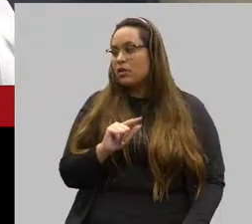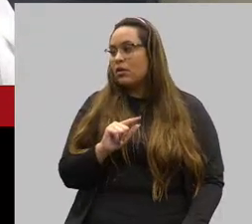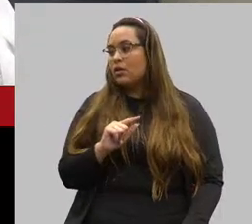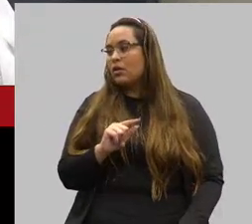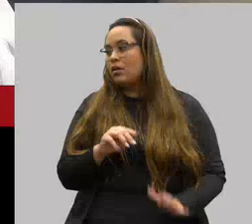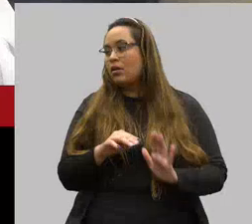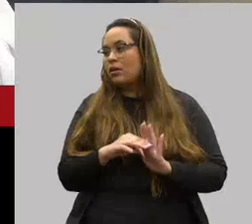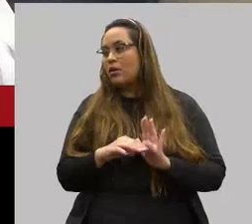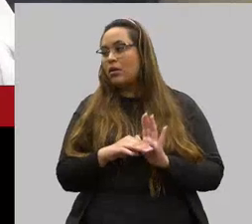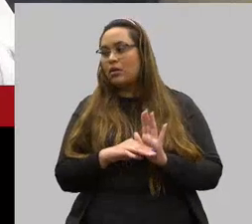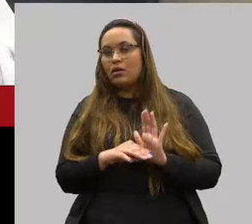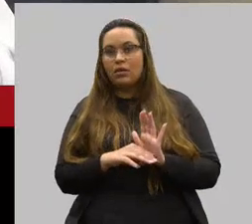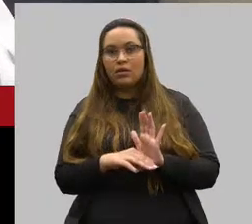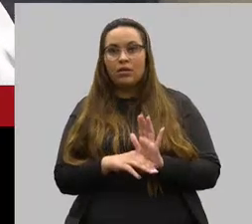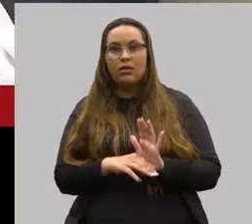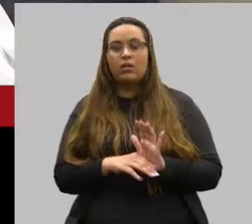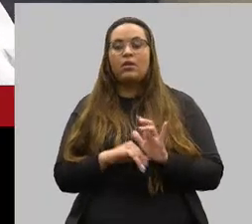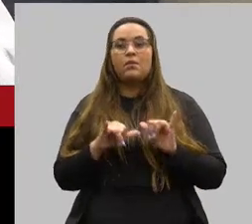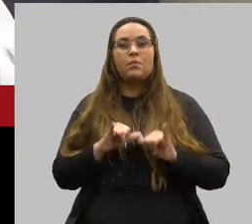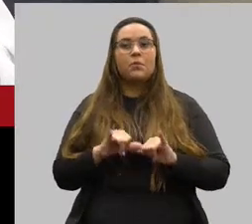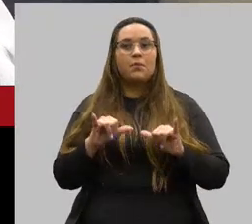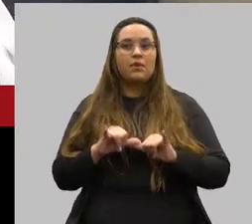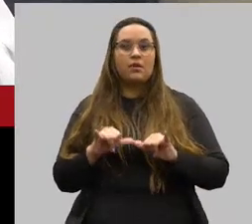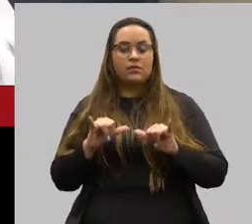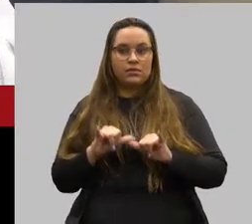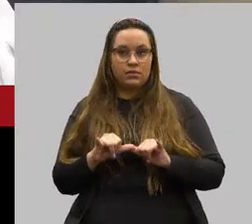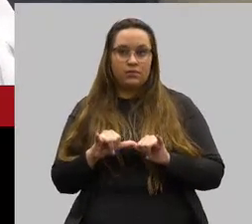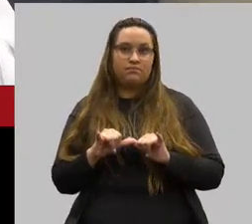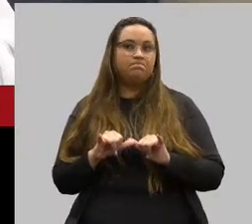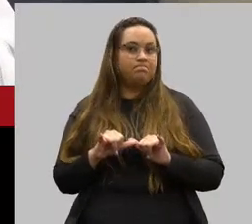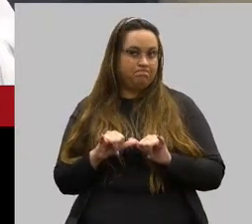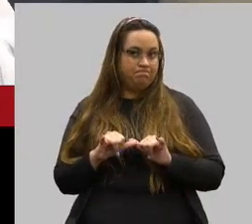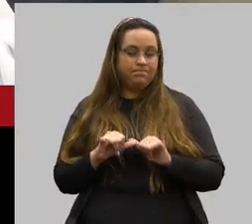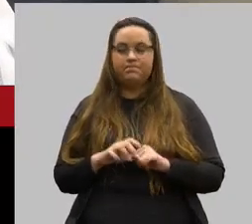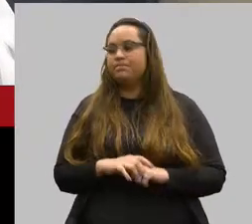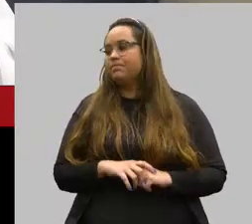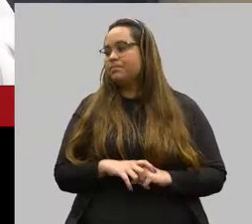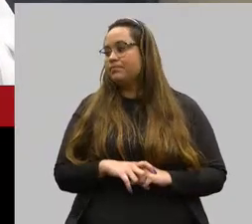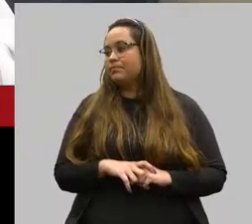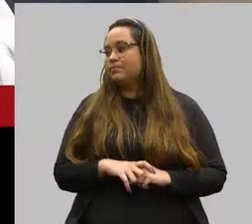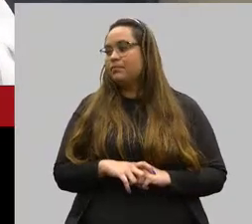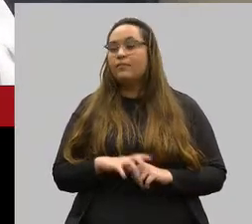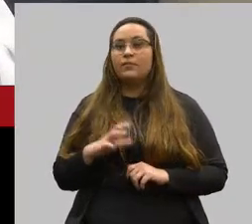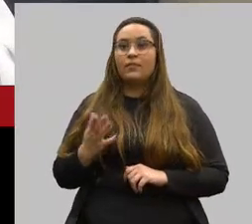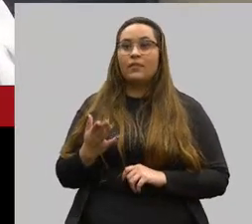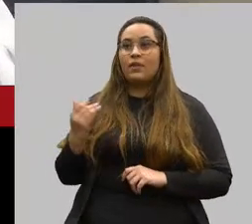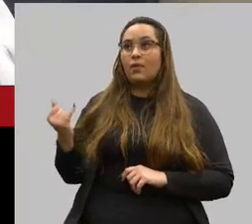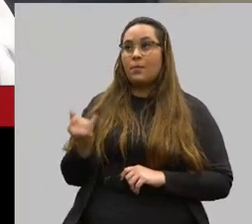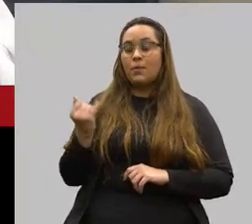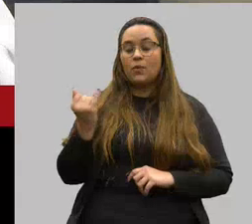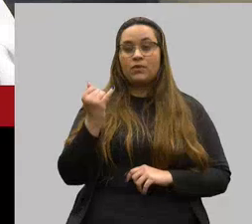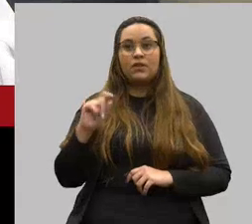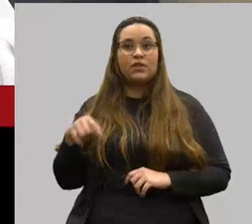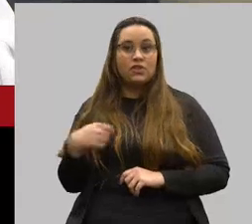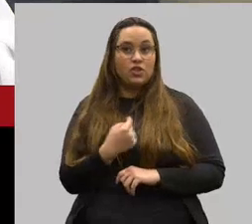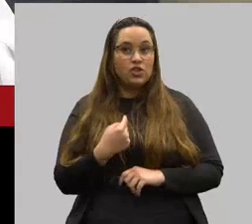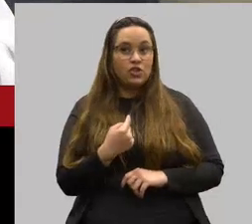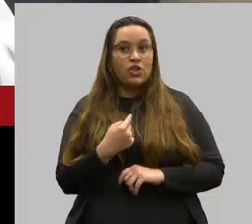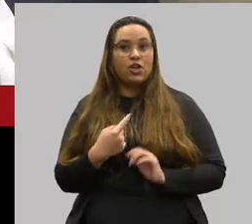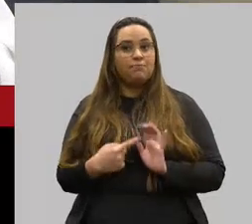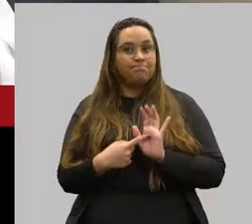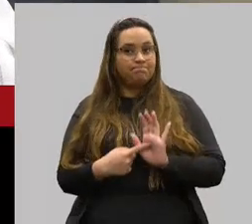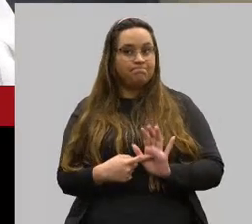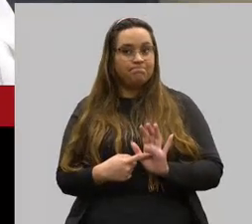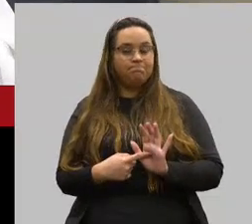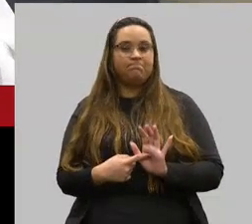célere publicação dessas progressões tá então eh é importante a gente salientar né que em